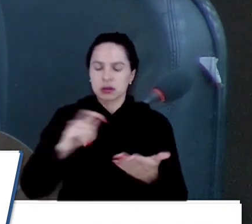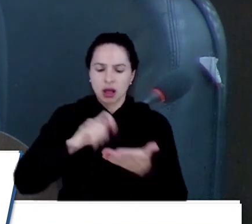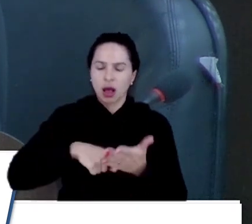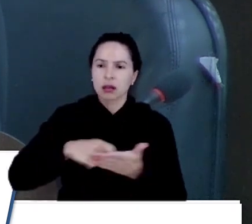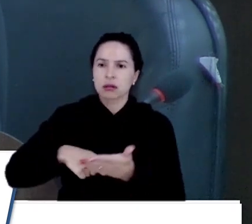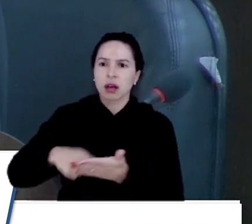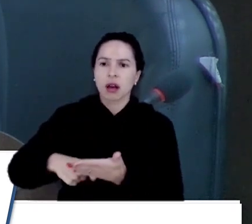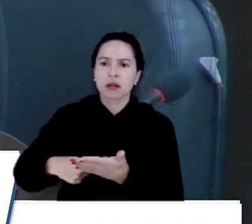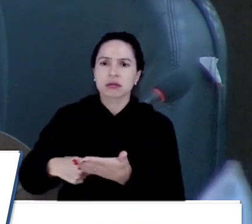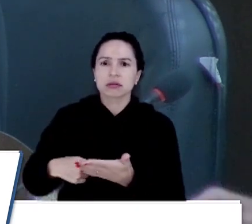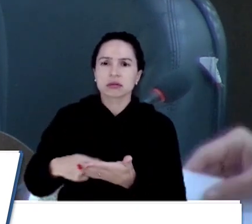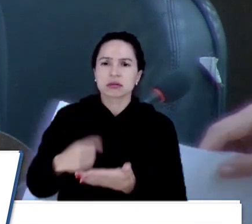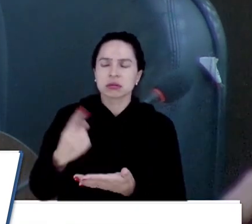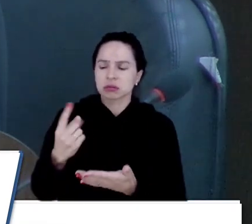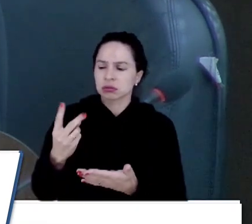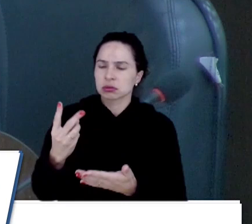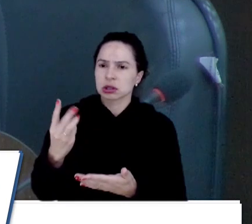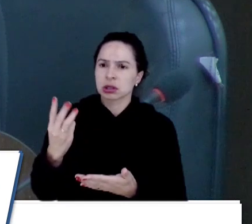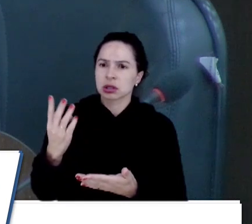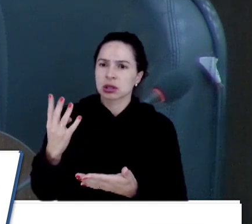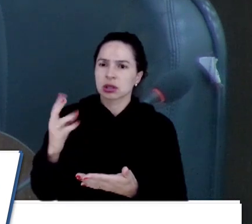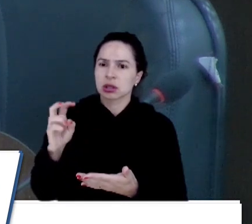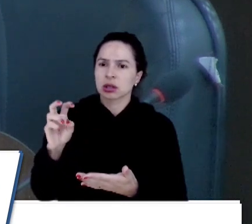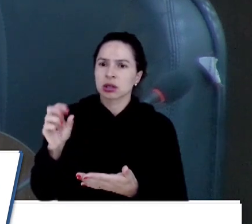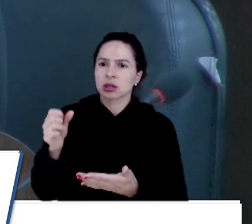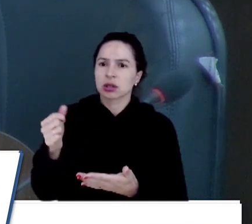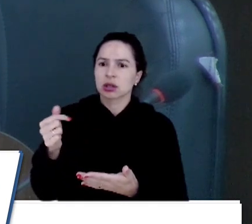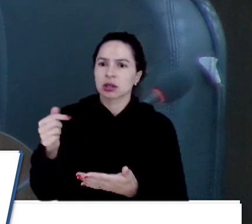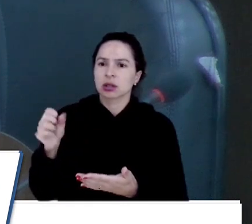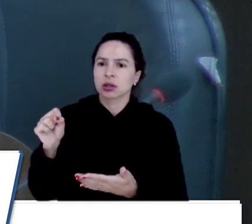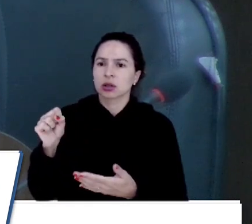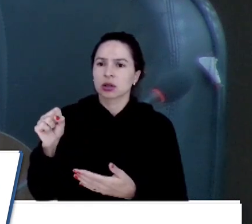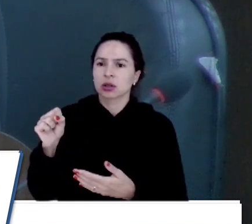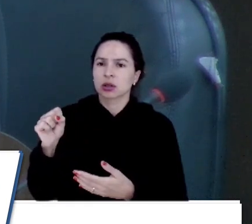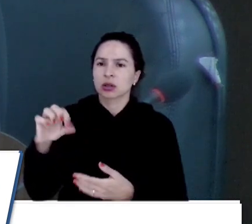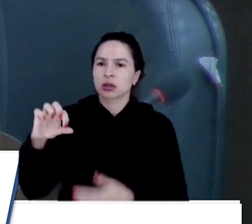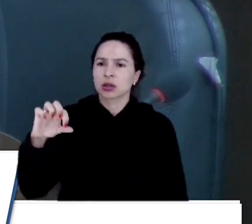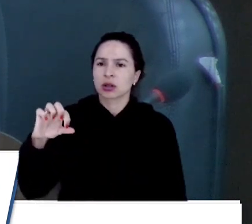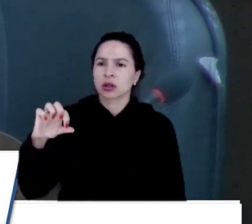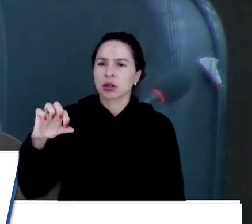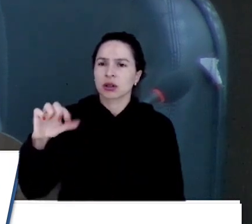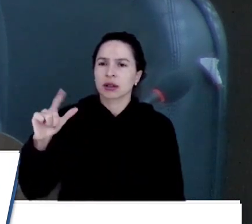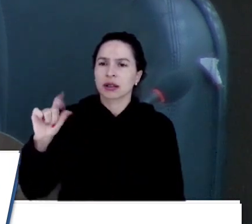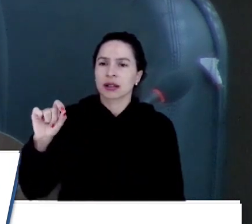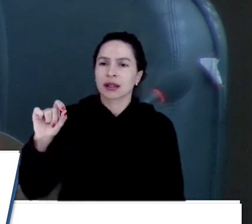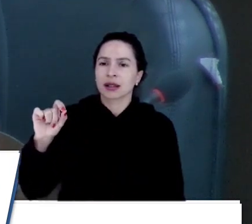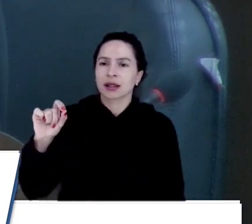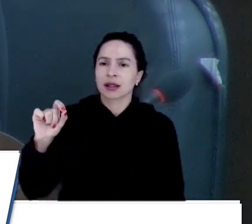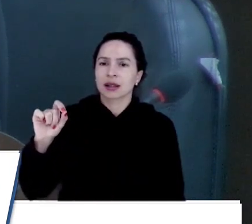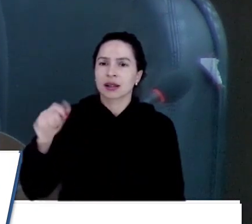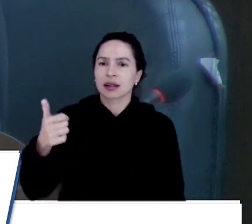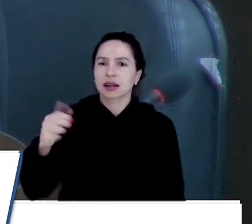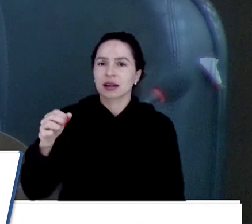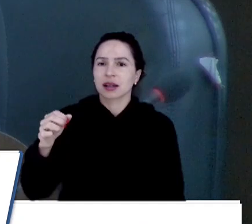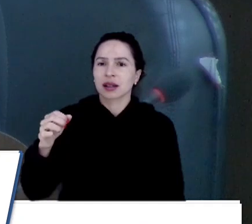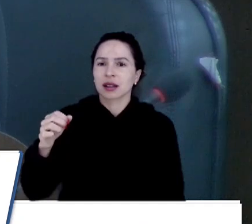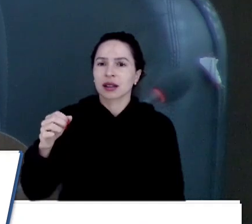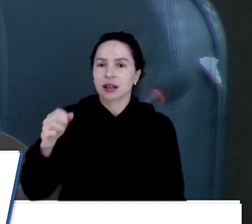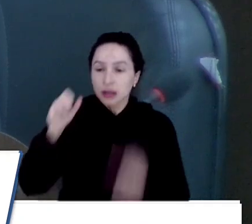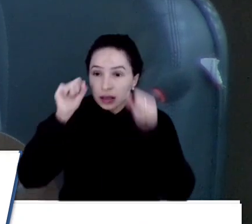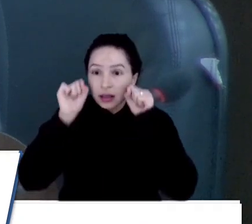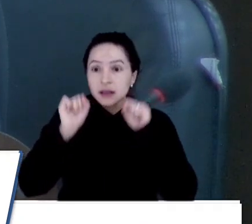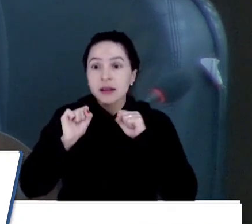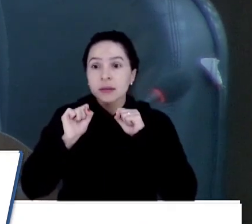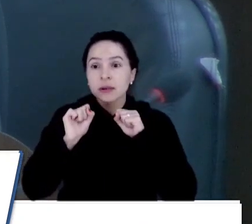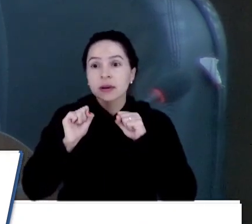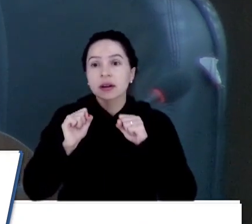de 1, 2, 3, 4, 5, 6, 7, 8, 9, 10. Inclusive testemunhas.